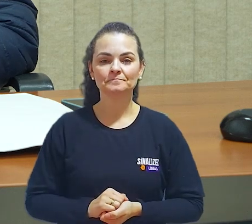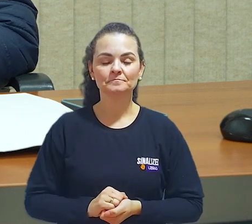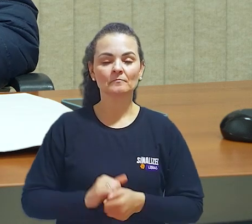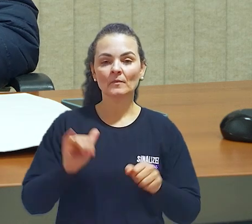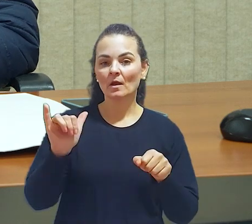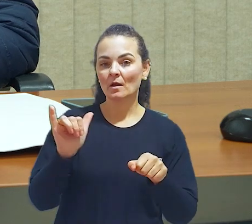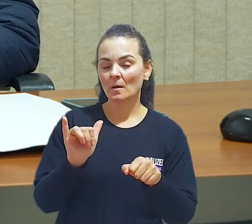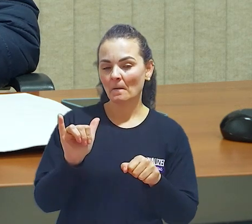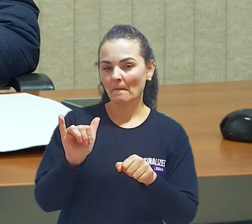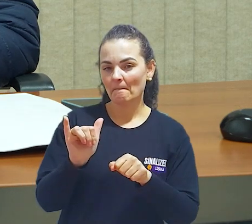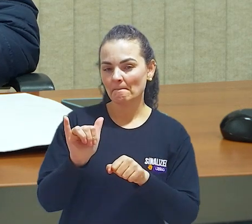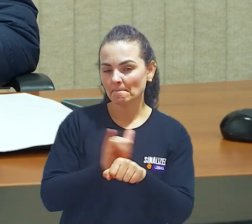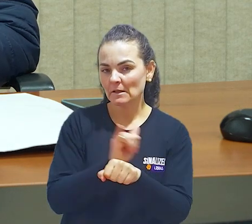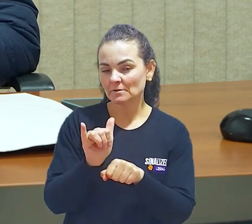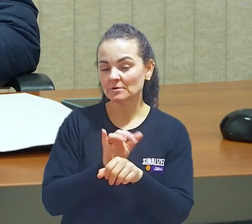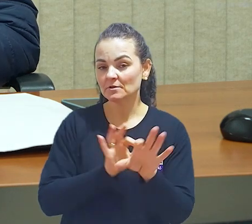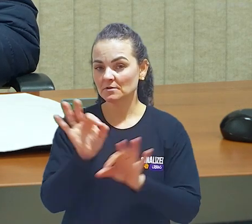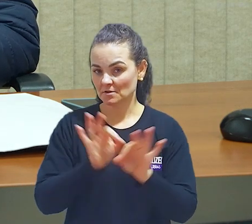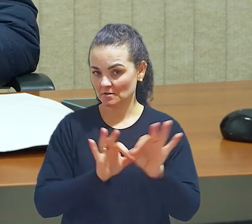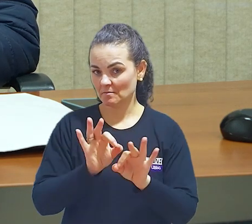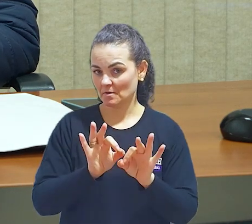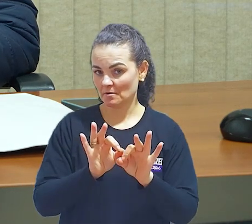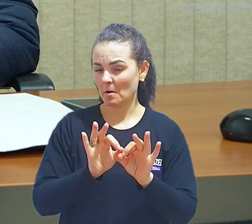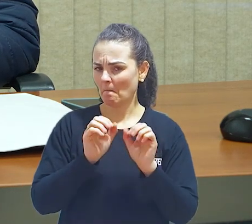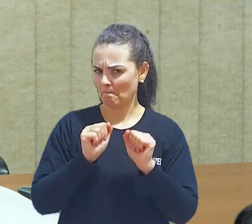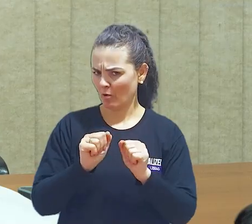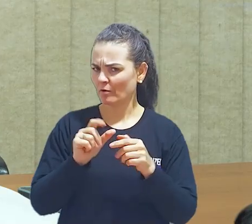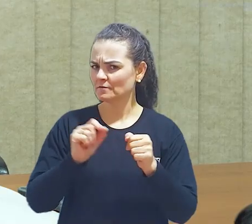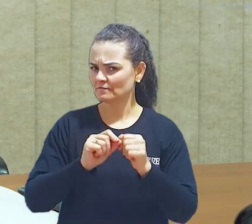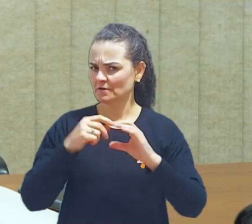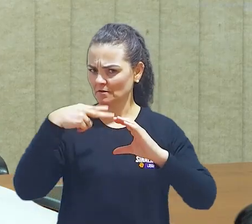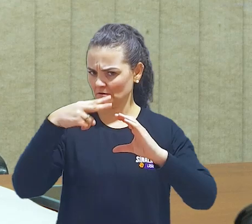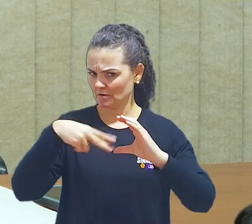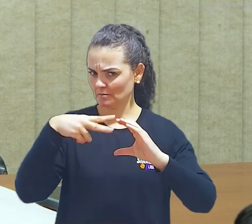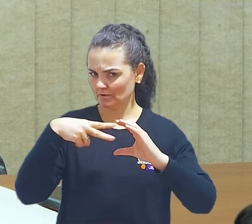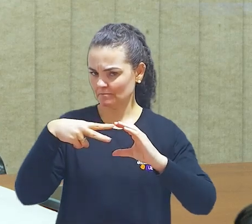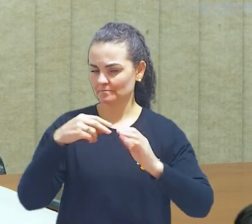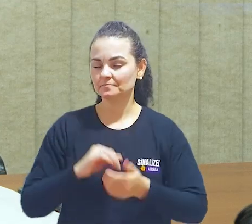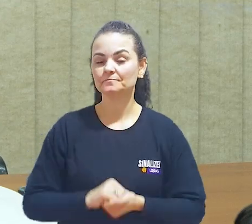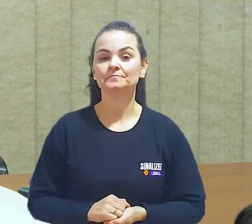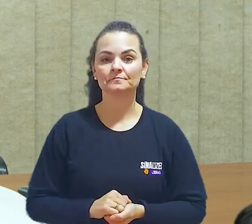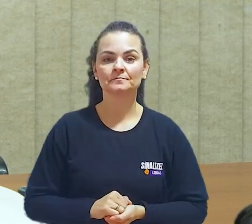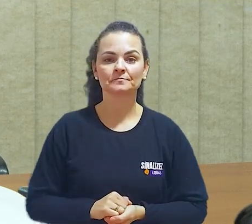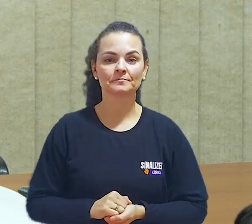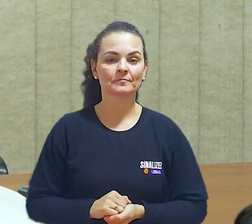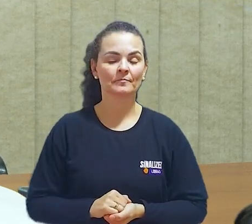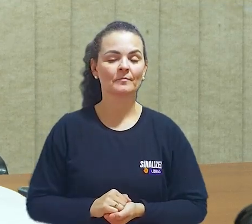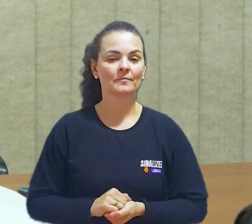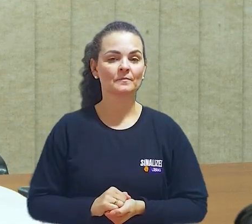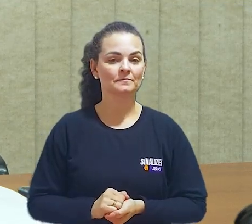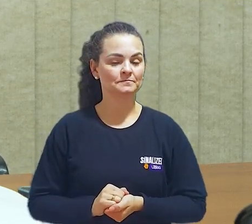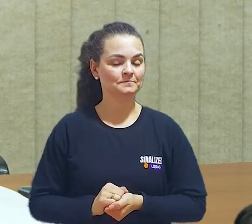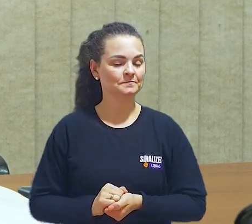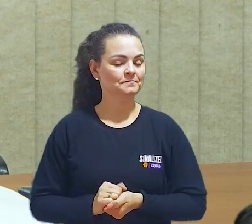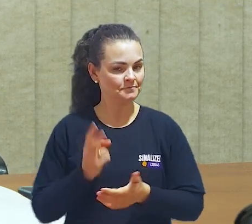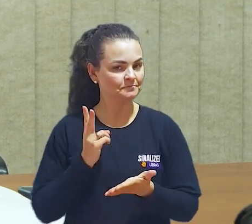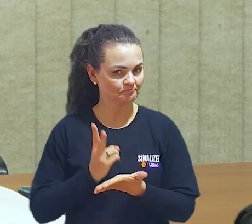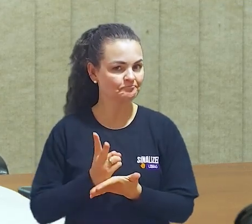alguma modernização na própria estrutura da Câmara Municipal? Nós estamos em andamento com isso